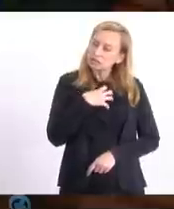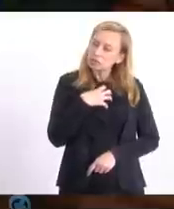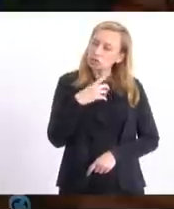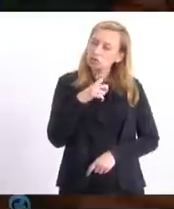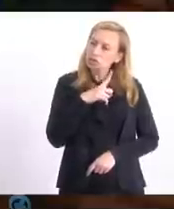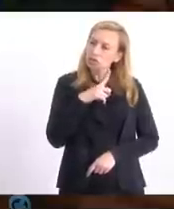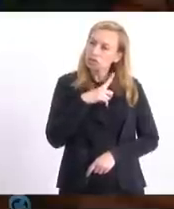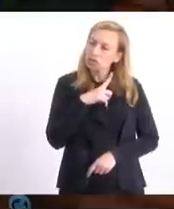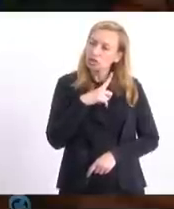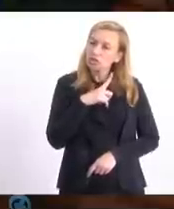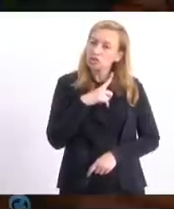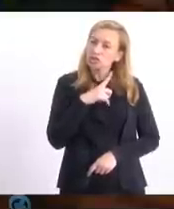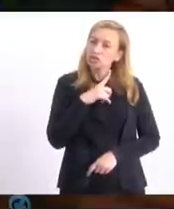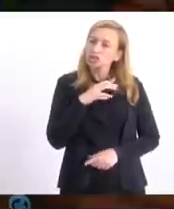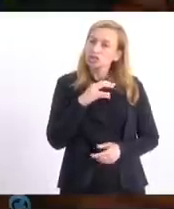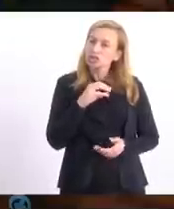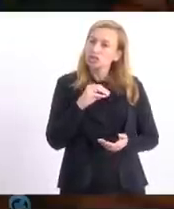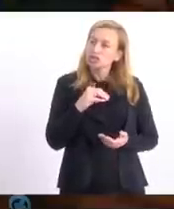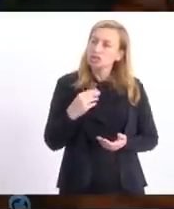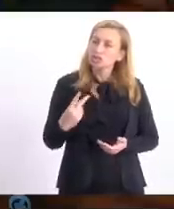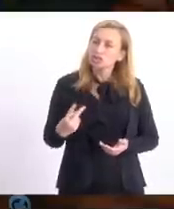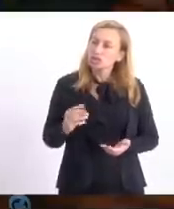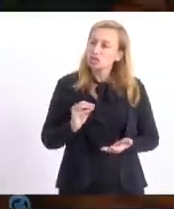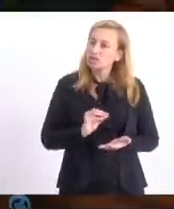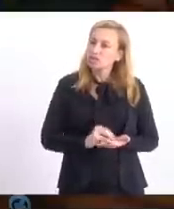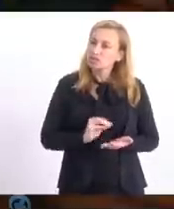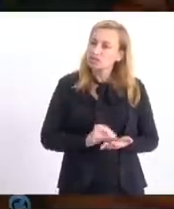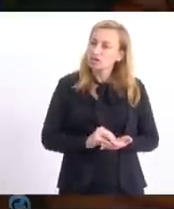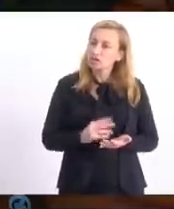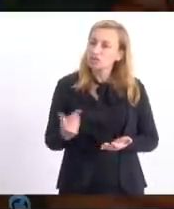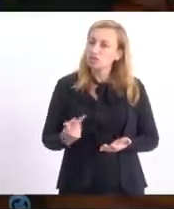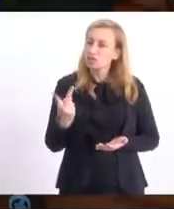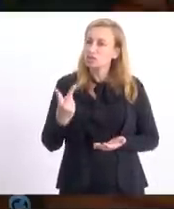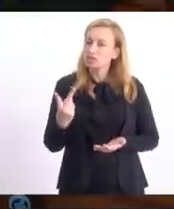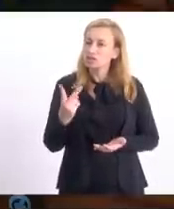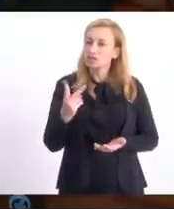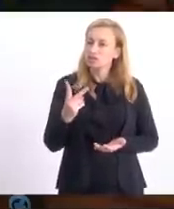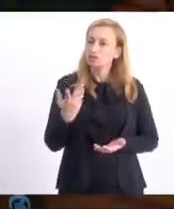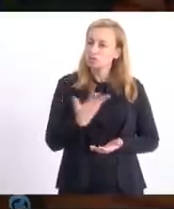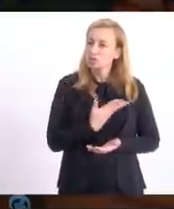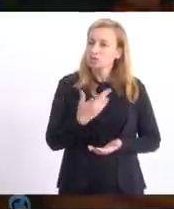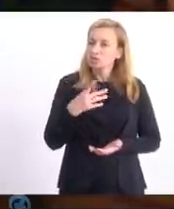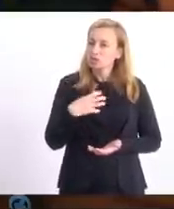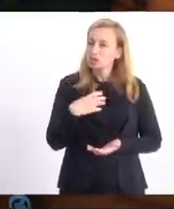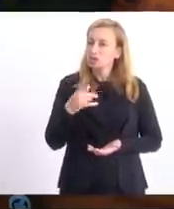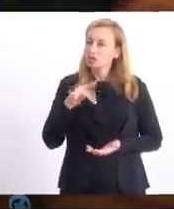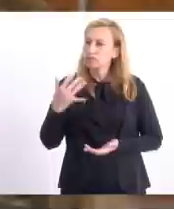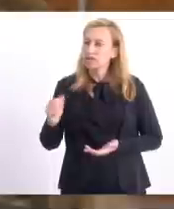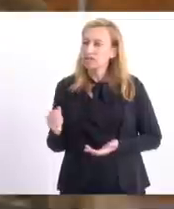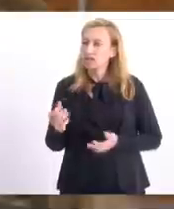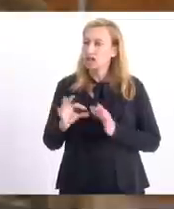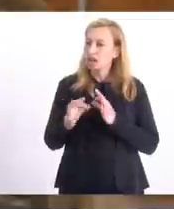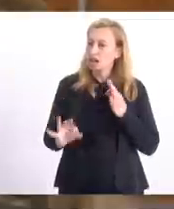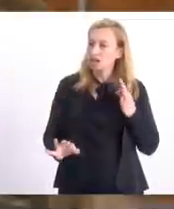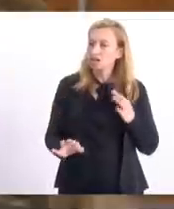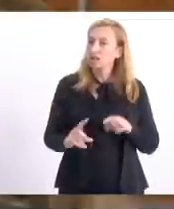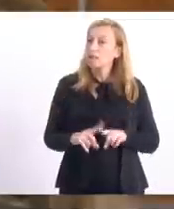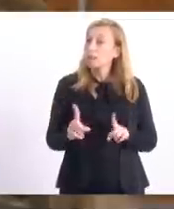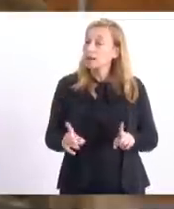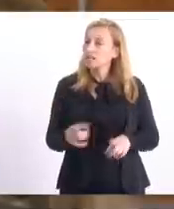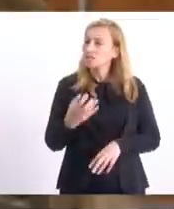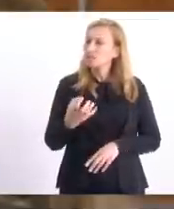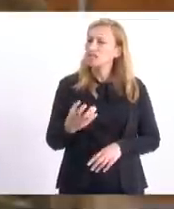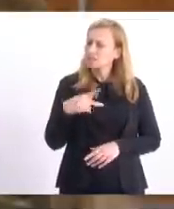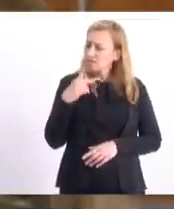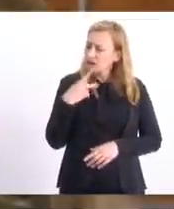da desvalorização que eu sentia e sinto dos meus colegas como praça, esse debate aqui vai ser extenso. Mas aí que eu